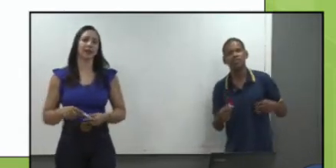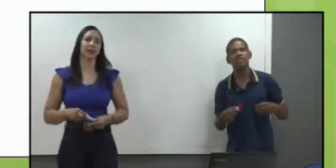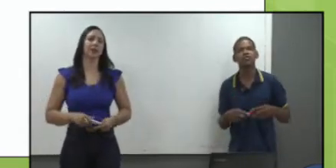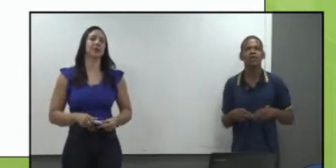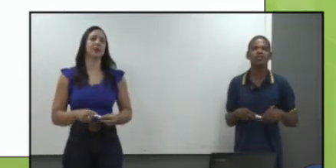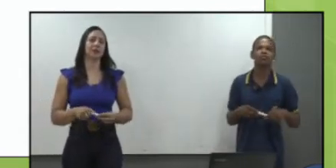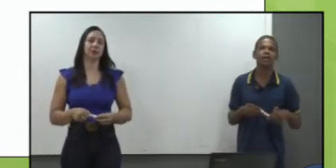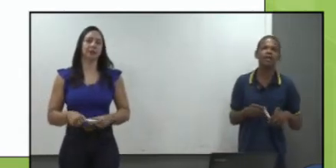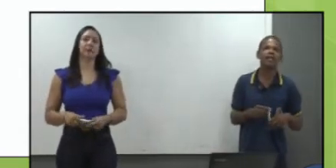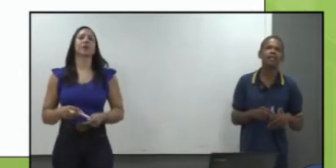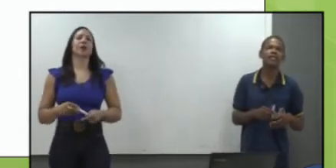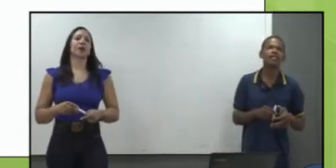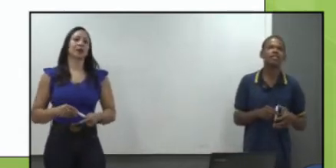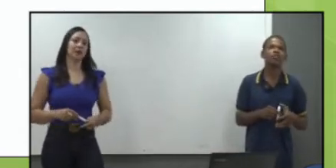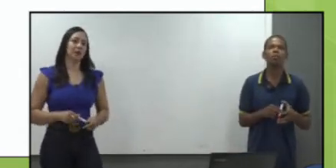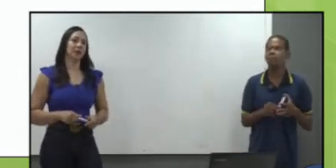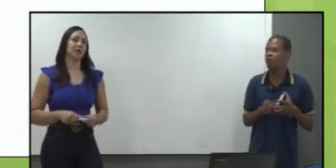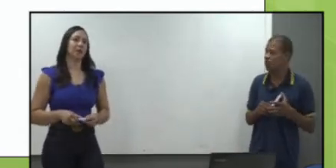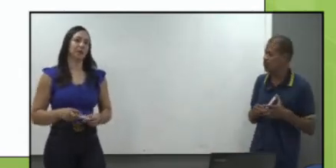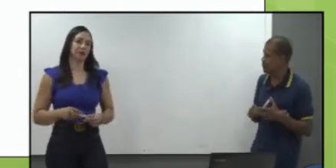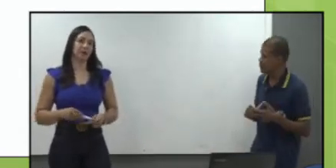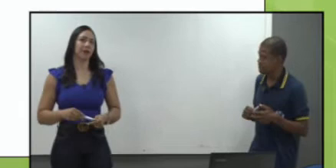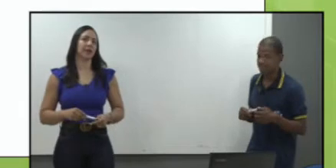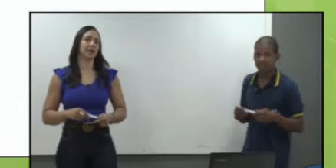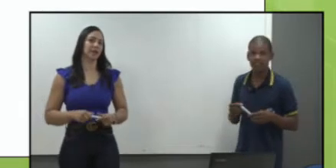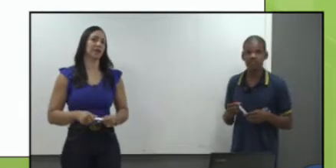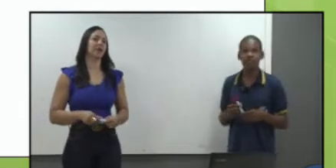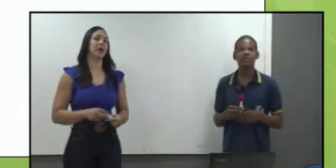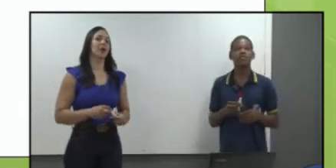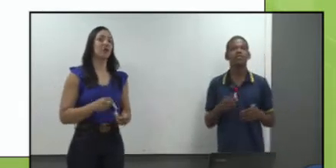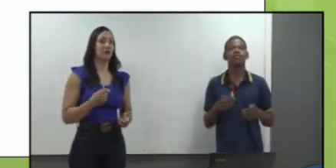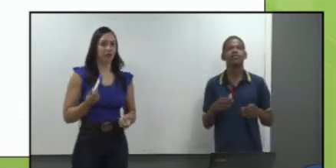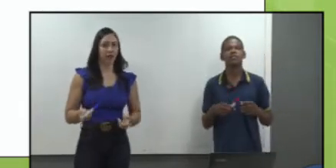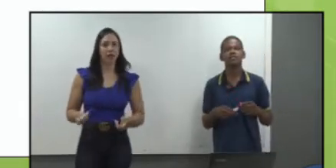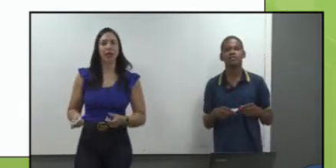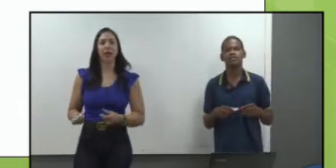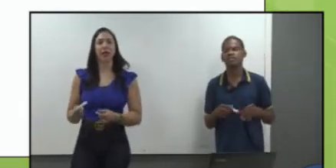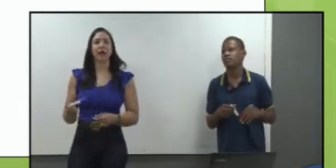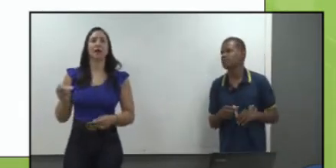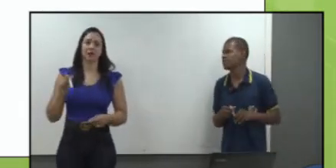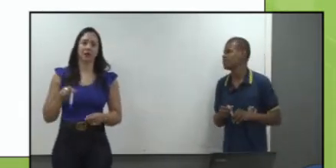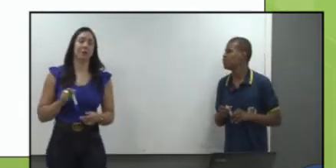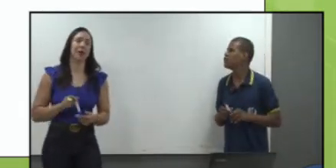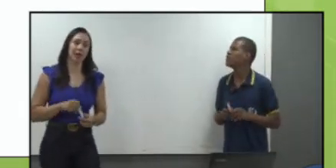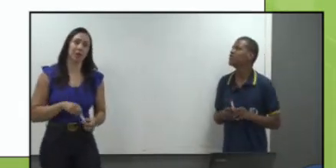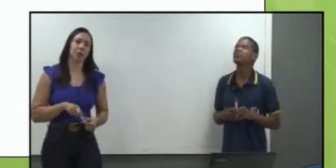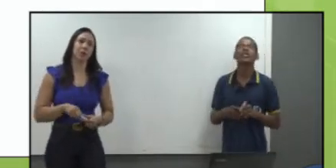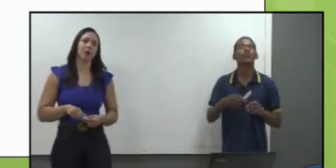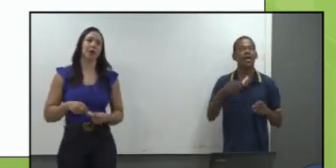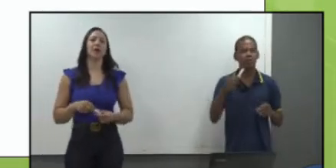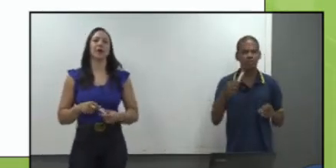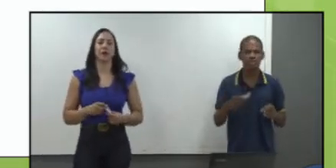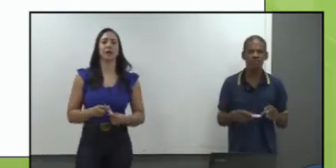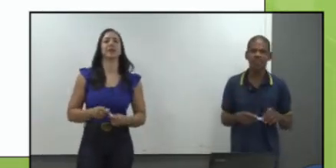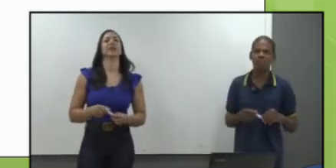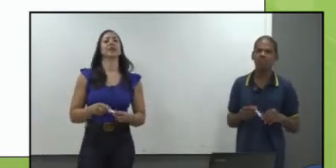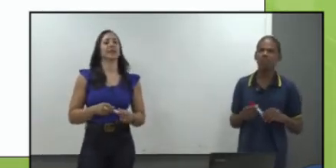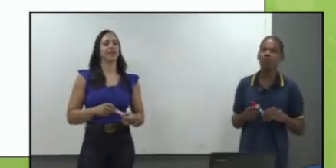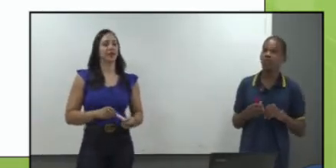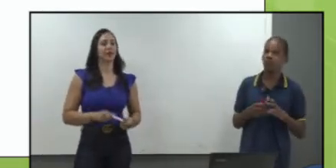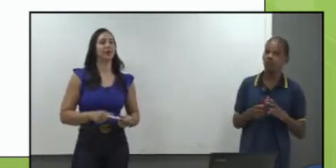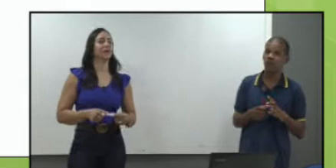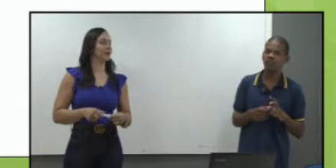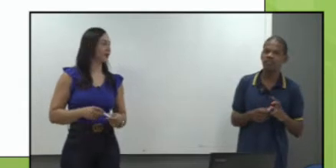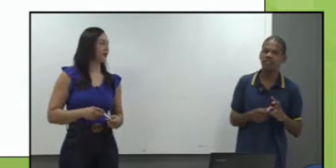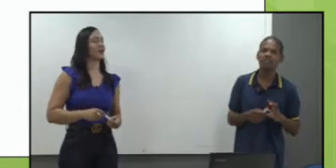carimbó. Né? Isso, do Belém do Pará. O Bumba Meu Boi. Isso. Né, isso. O frevo, né? Que é de Pernambuco. Que é o né? carro-chefe aqui em